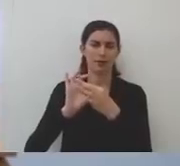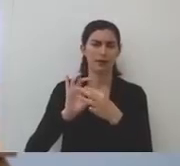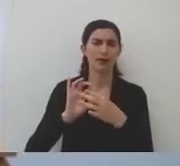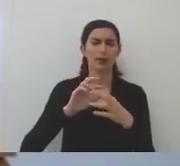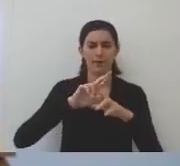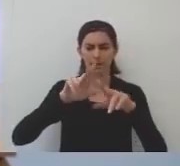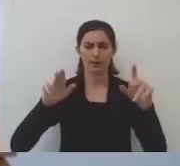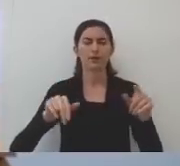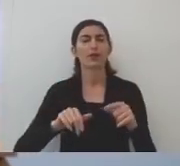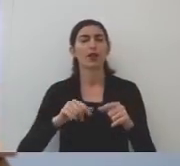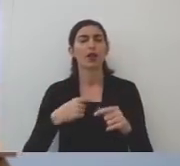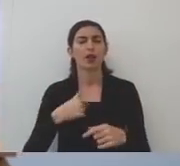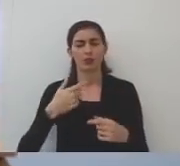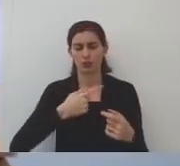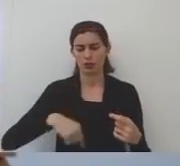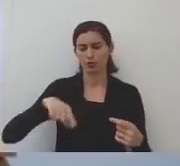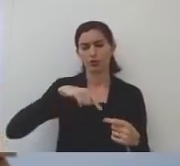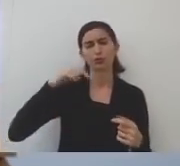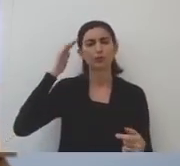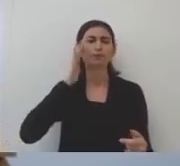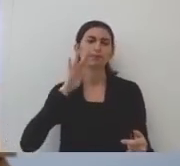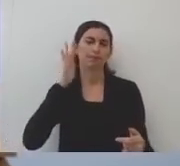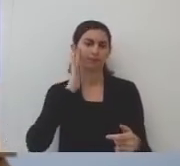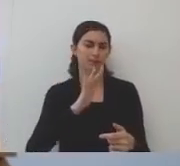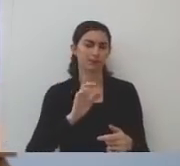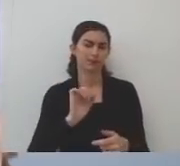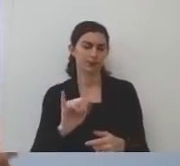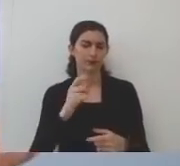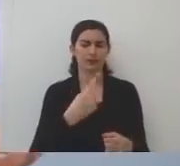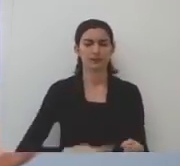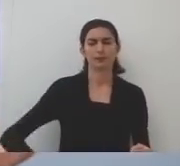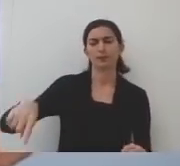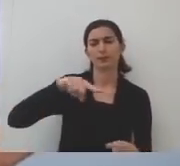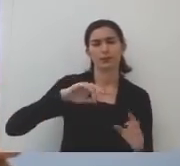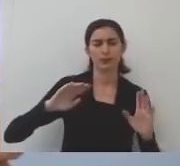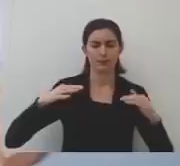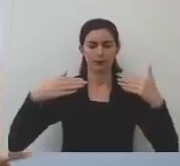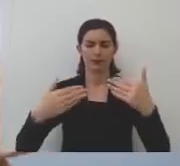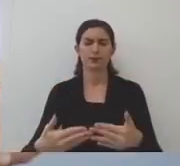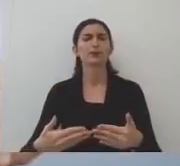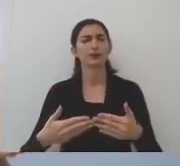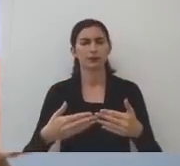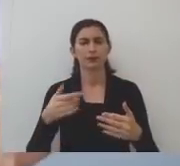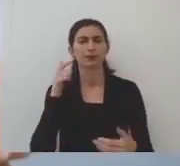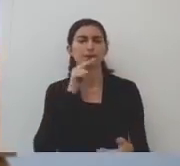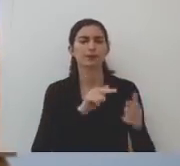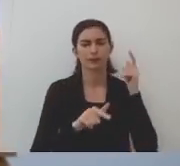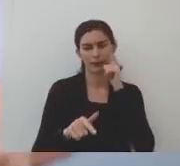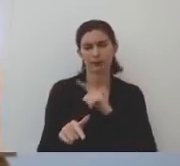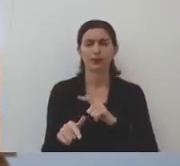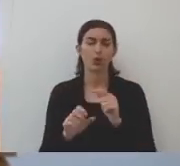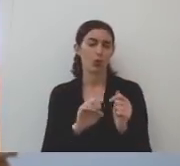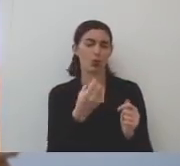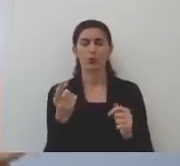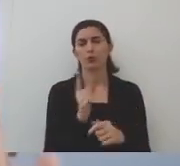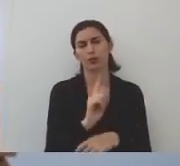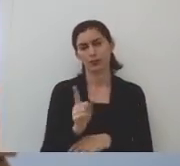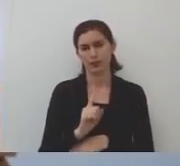ferramentas avaliativas é que a gente vai compreender se o nosso objetivo ele foi atendido ou